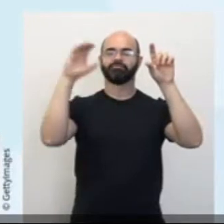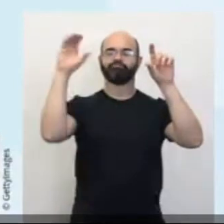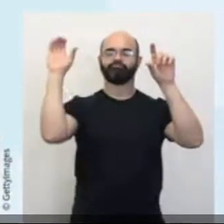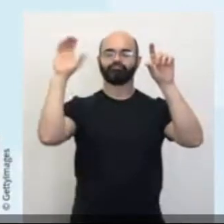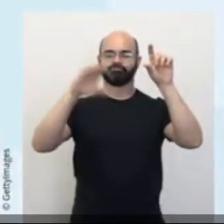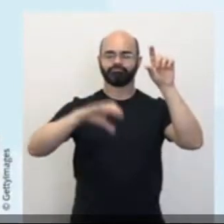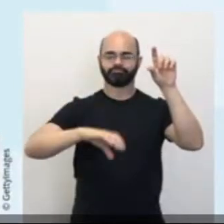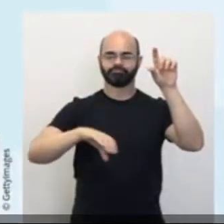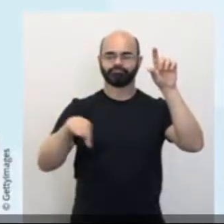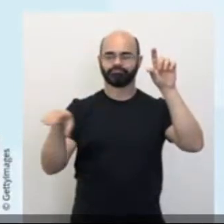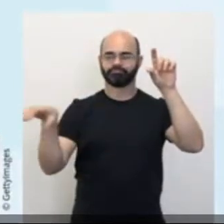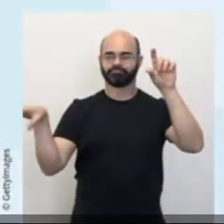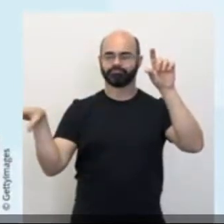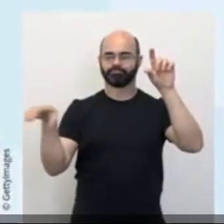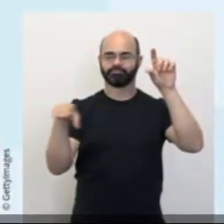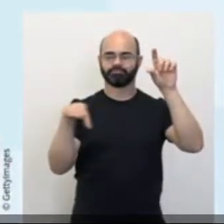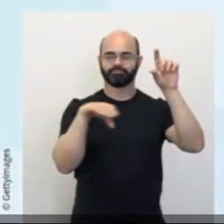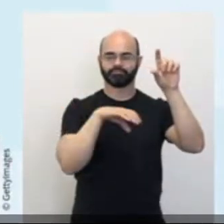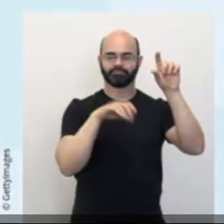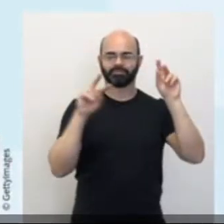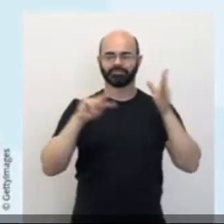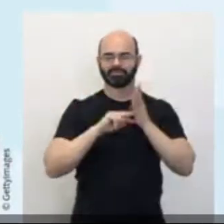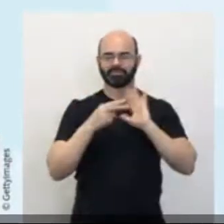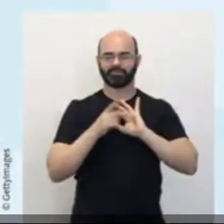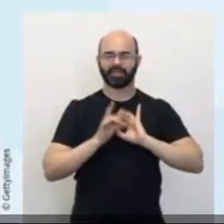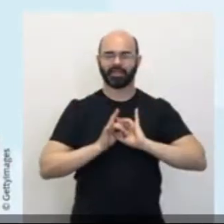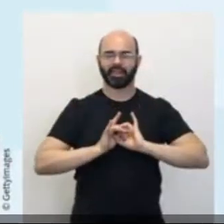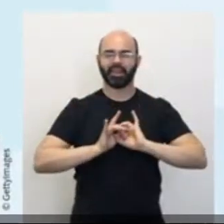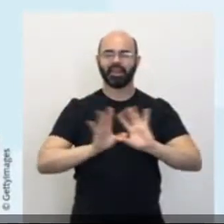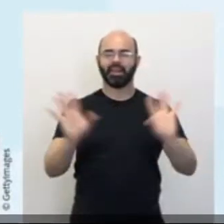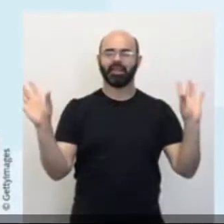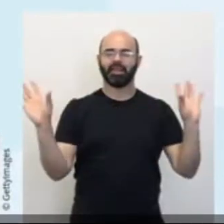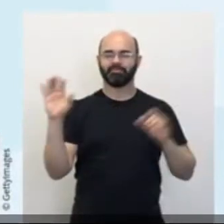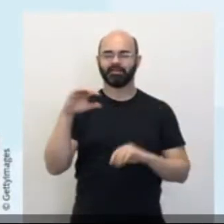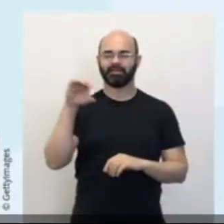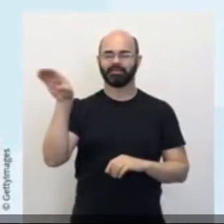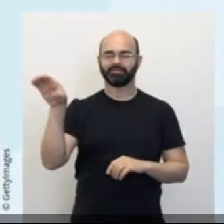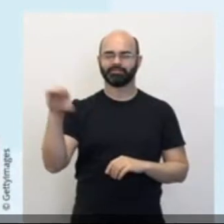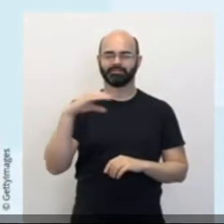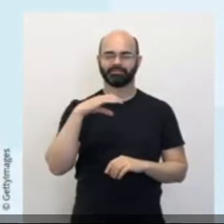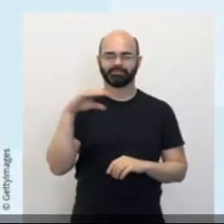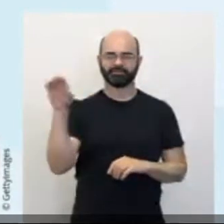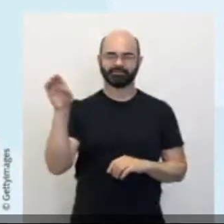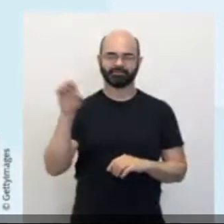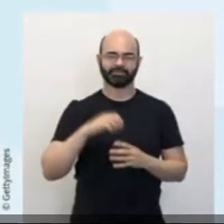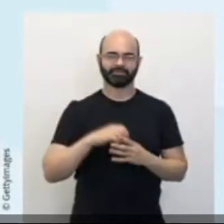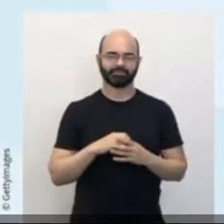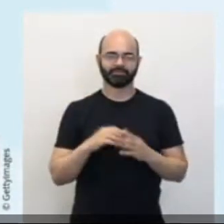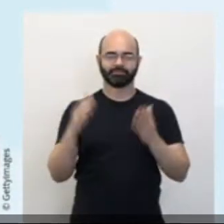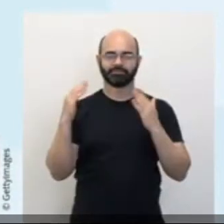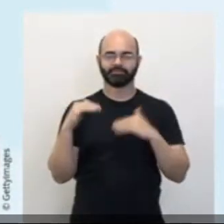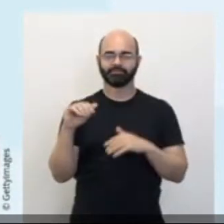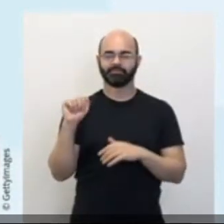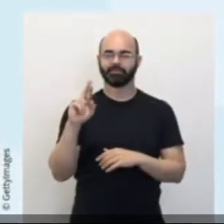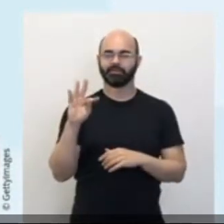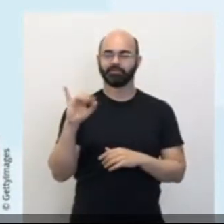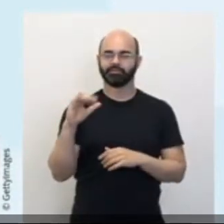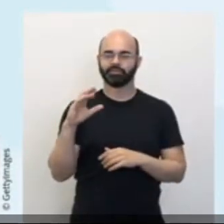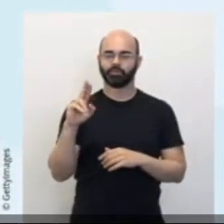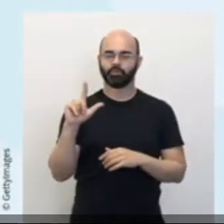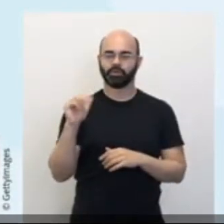pode fazer, que é esse grau de liberdade dele. A partir dele, então eu tenho essas articulações, que